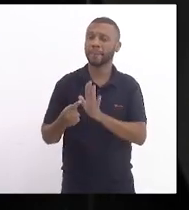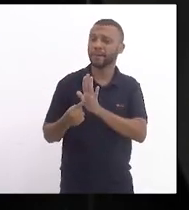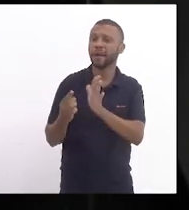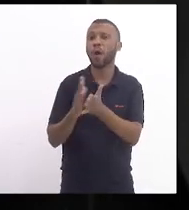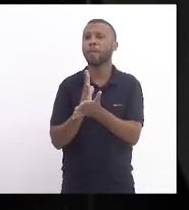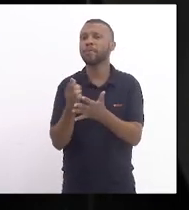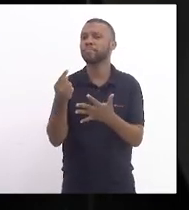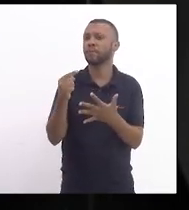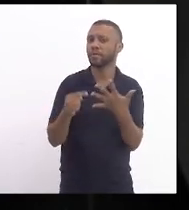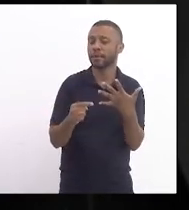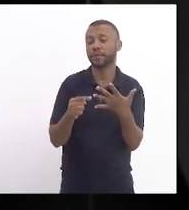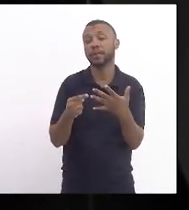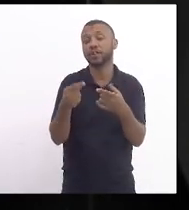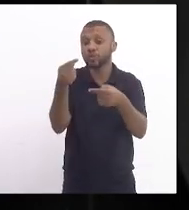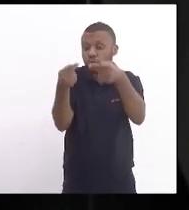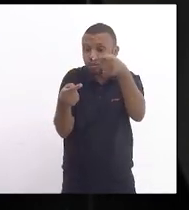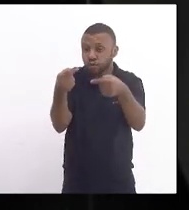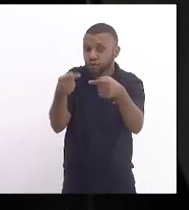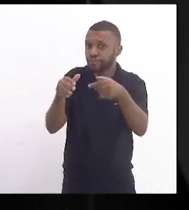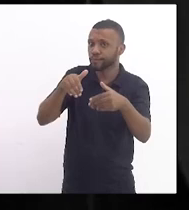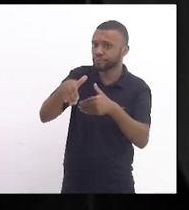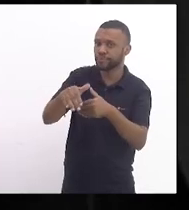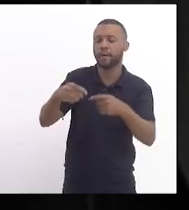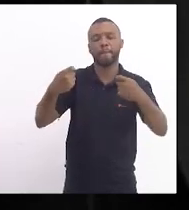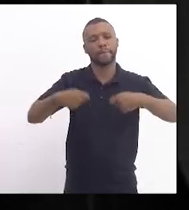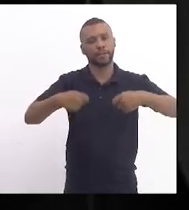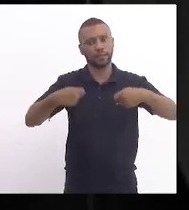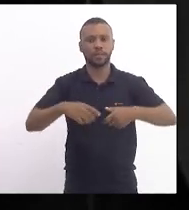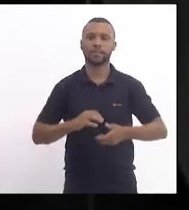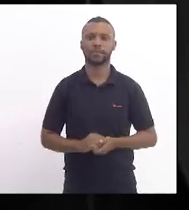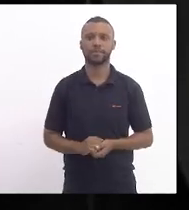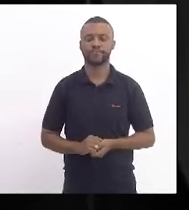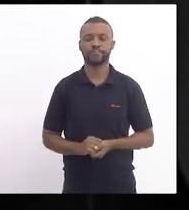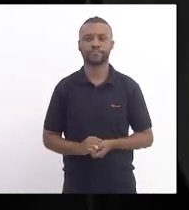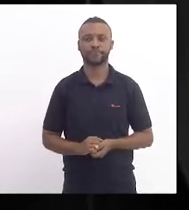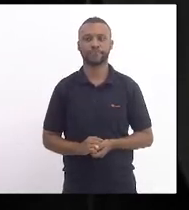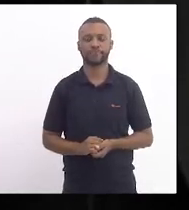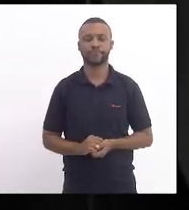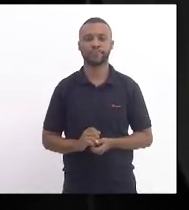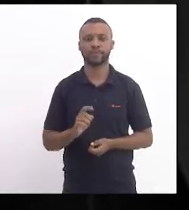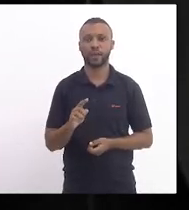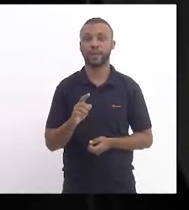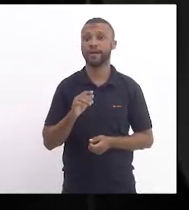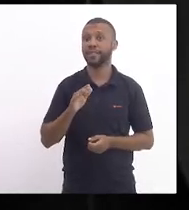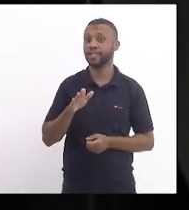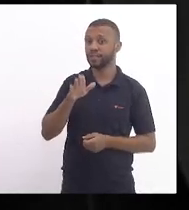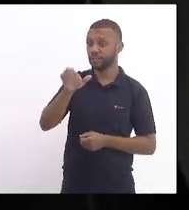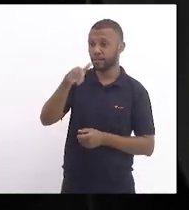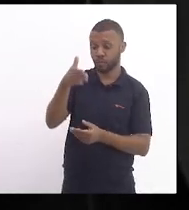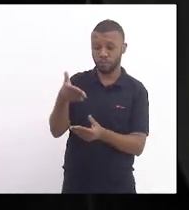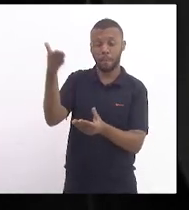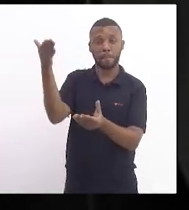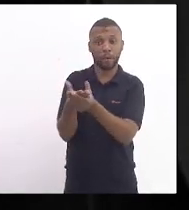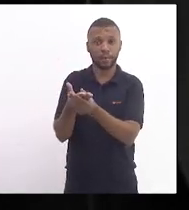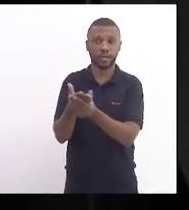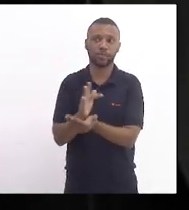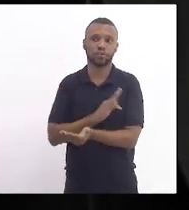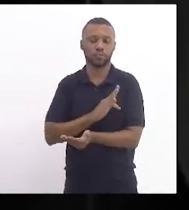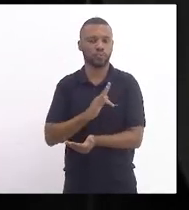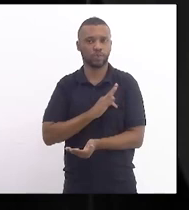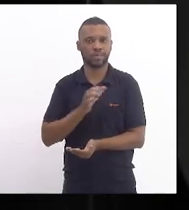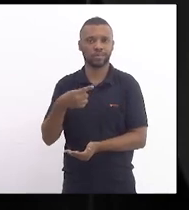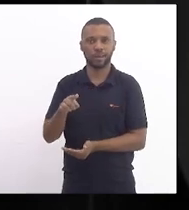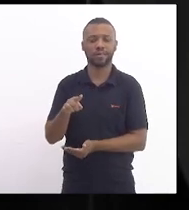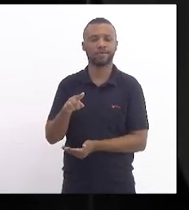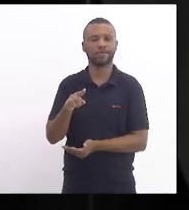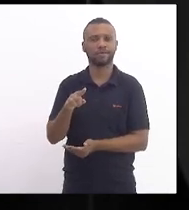que precisam ser discutidas a intimação de um policial através